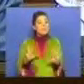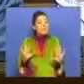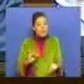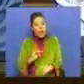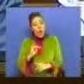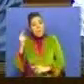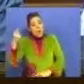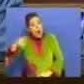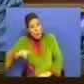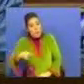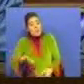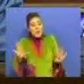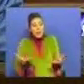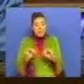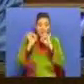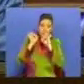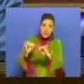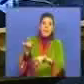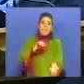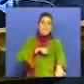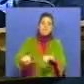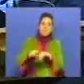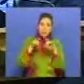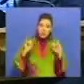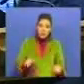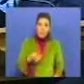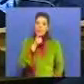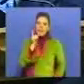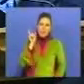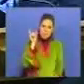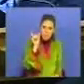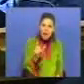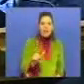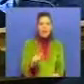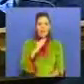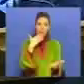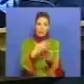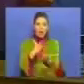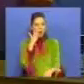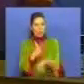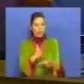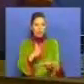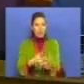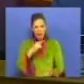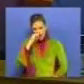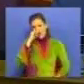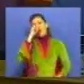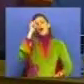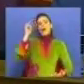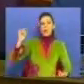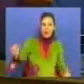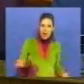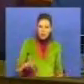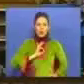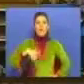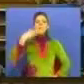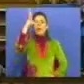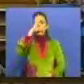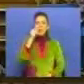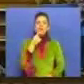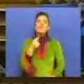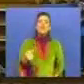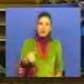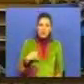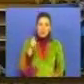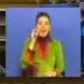uma obrigação que é da política, que é da palavra dada. Repara a arrogância. Quando o Sr. Primeiro-Ministro nos diz